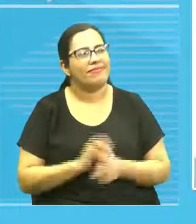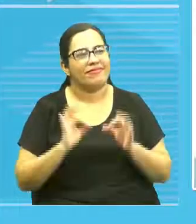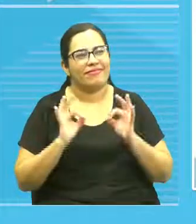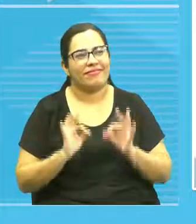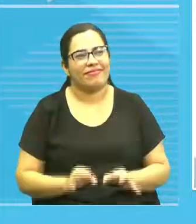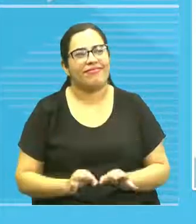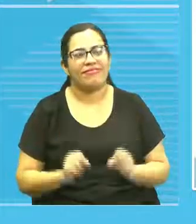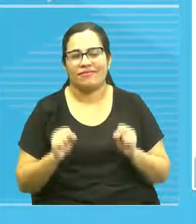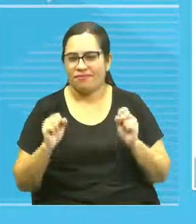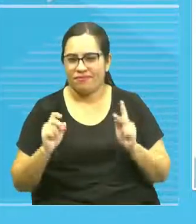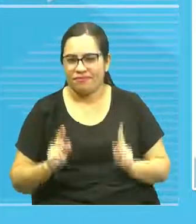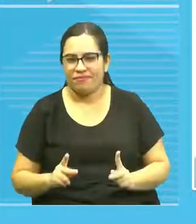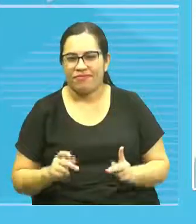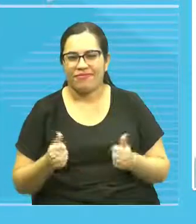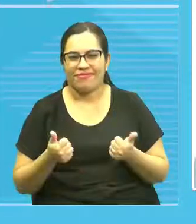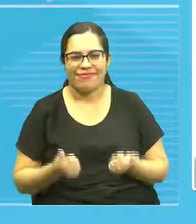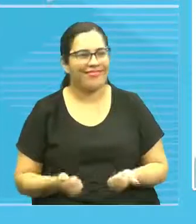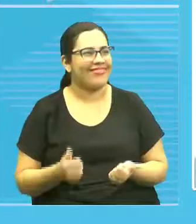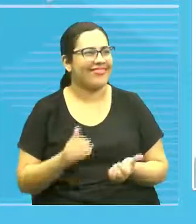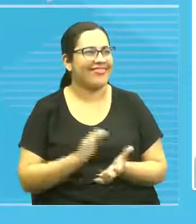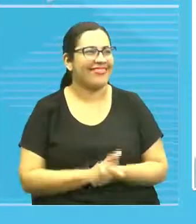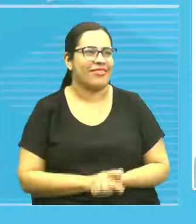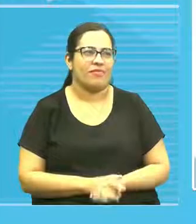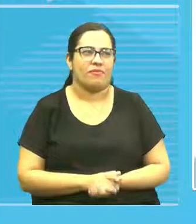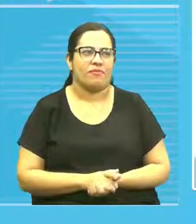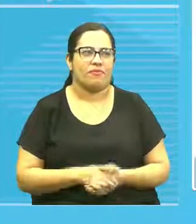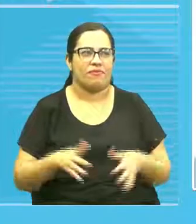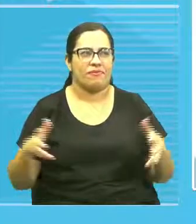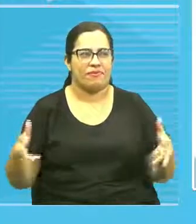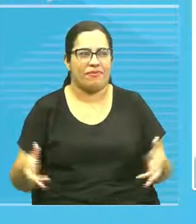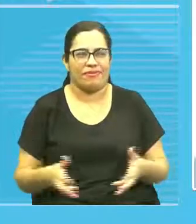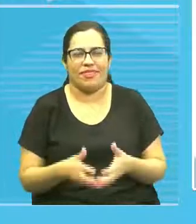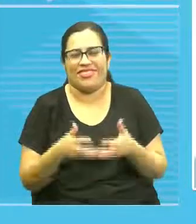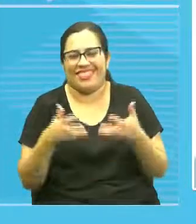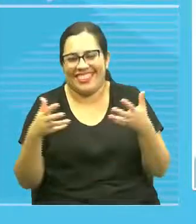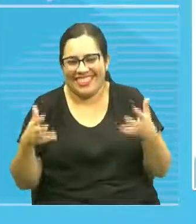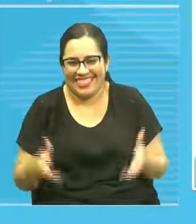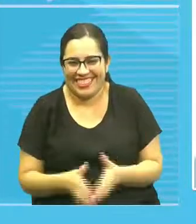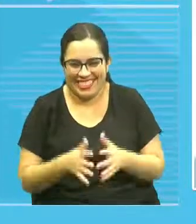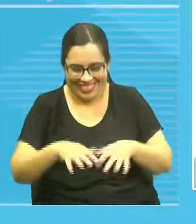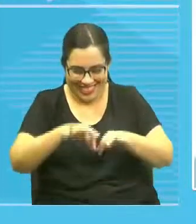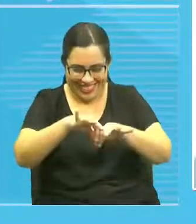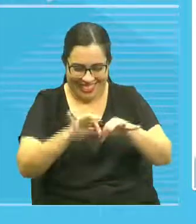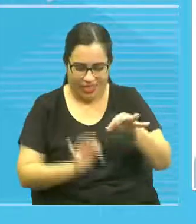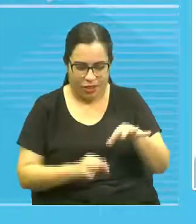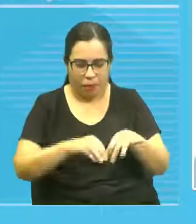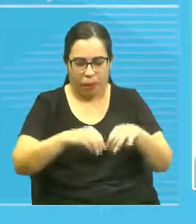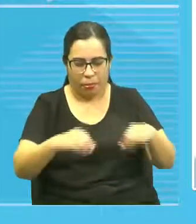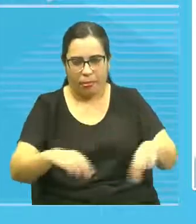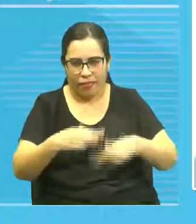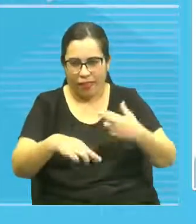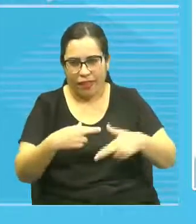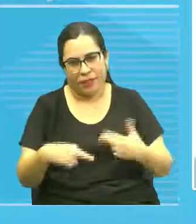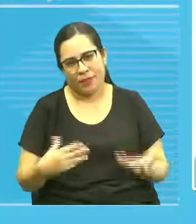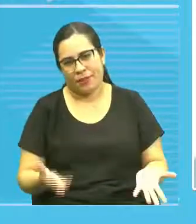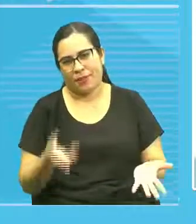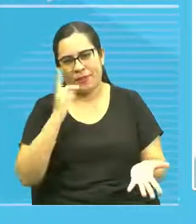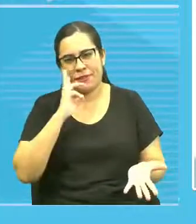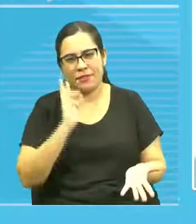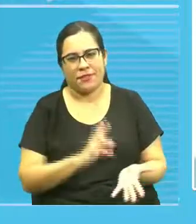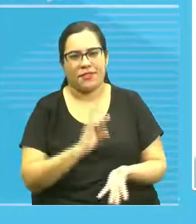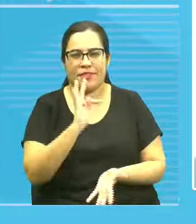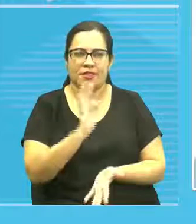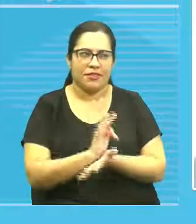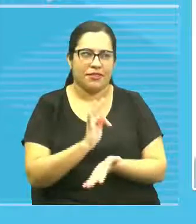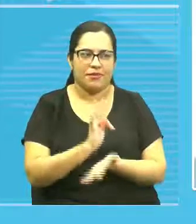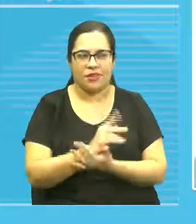É. Mas aí, olha, eu vi uma receita de uma salada de miojo, tu acredita? Juro por Deus, gente. Um programa aqui de Terezinha. Não